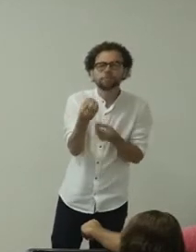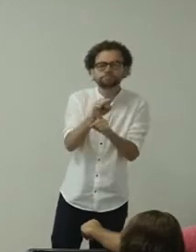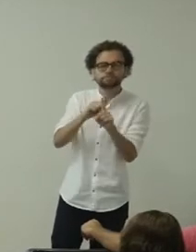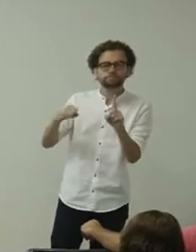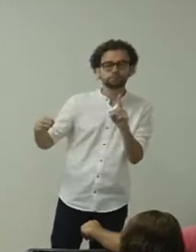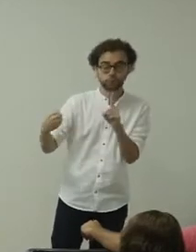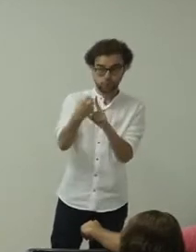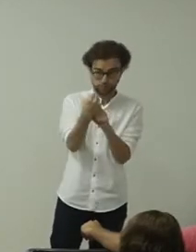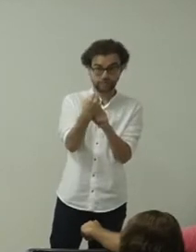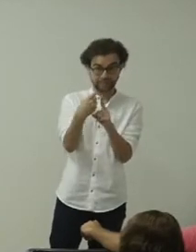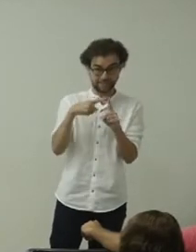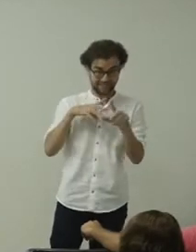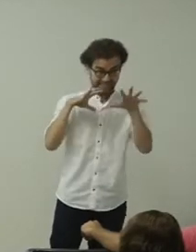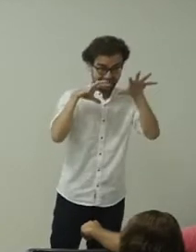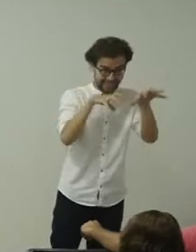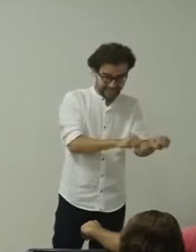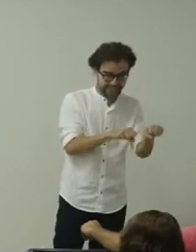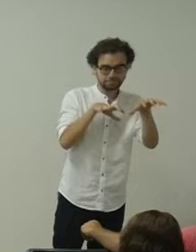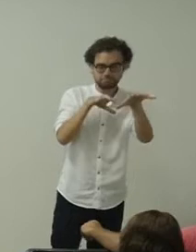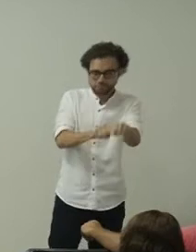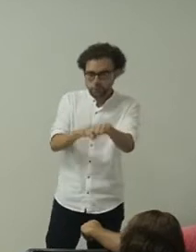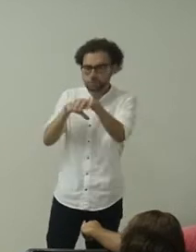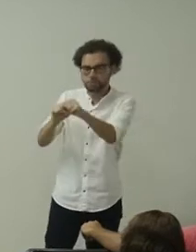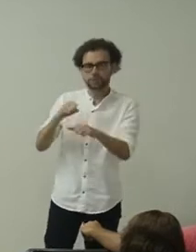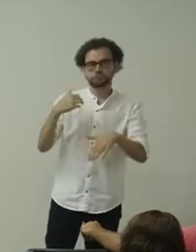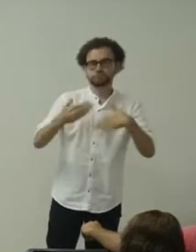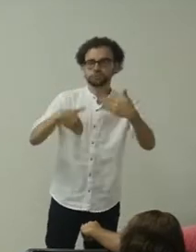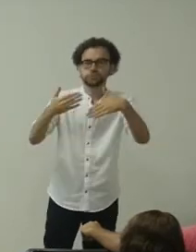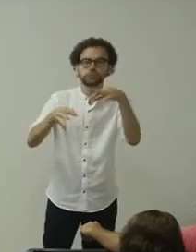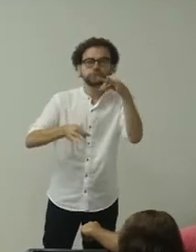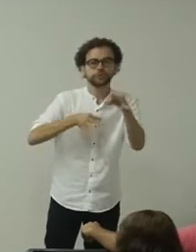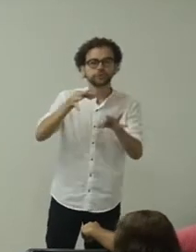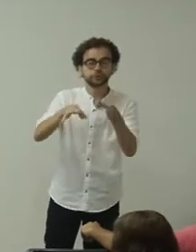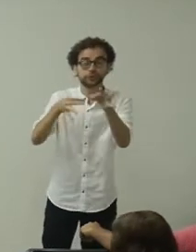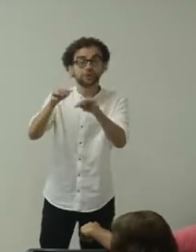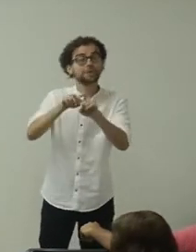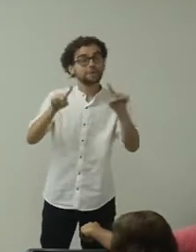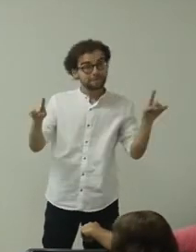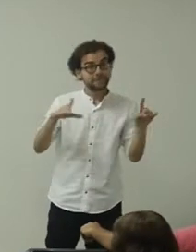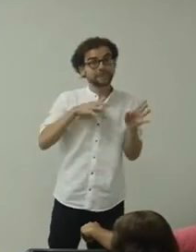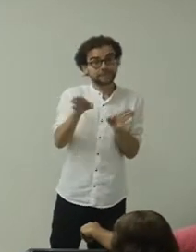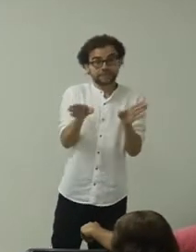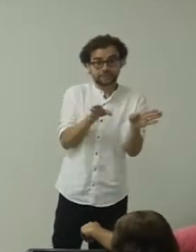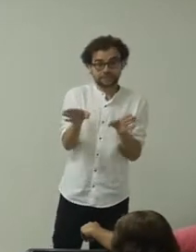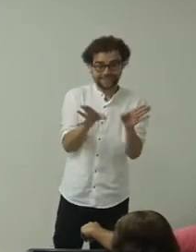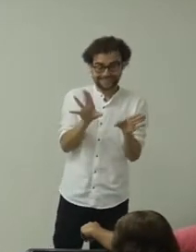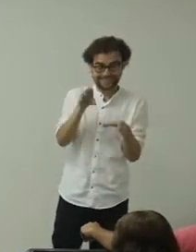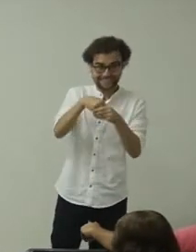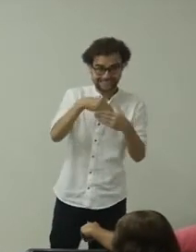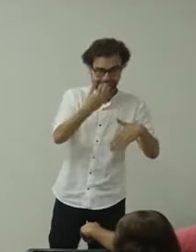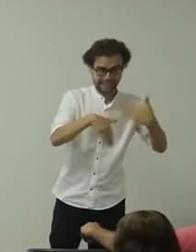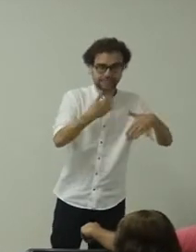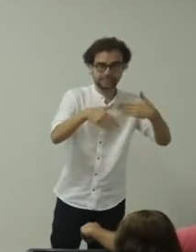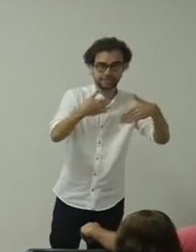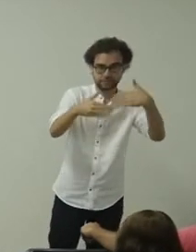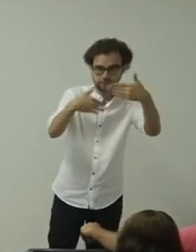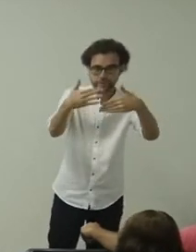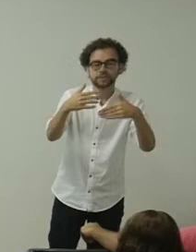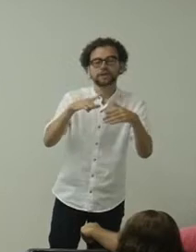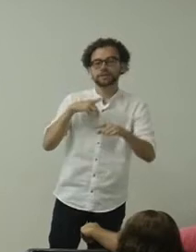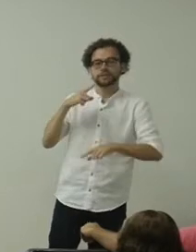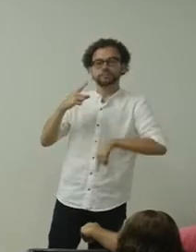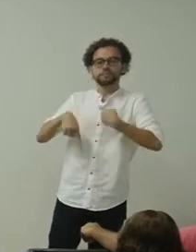sociedade ela ocupa espaços de evolução tecnológica, só que também o acesso a essas evoluções,